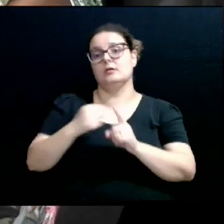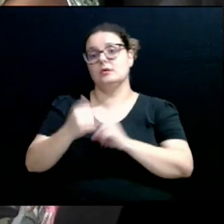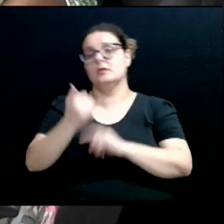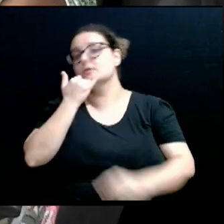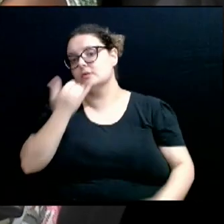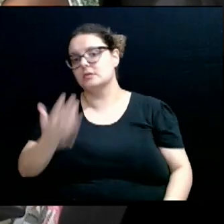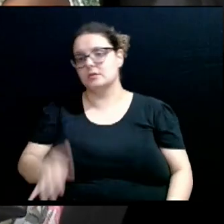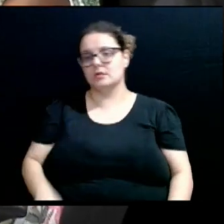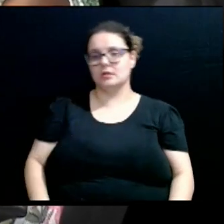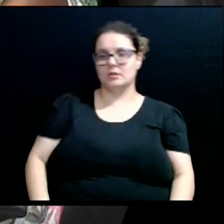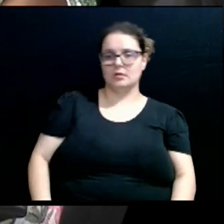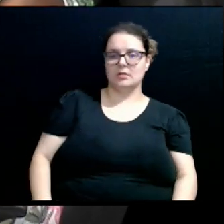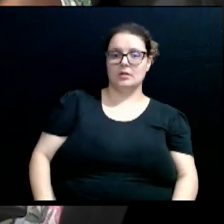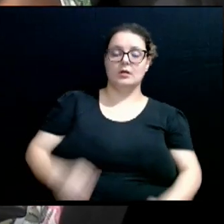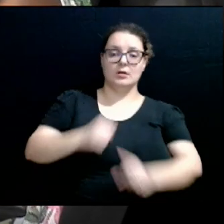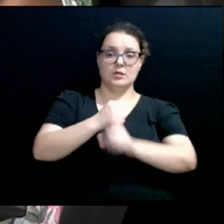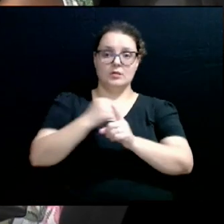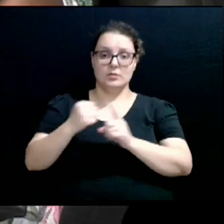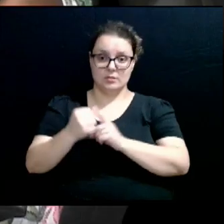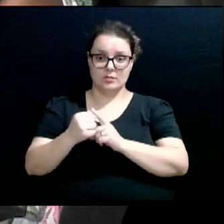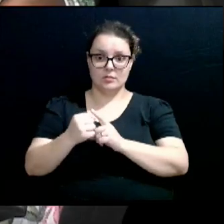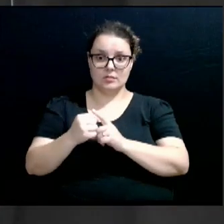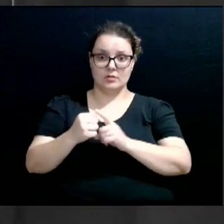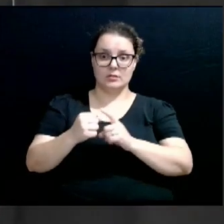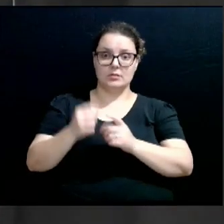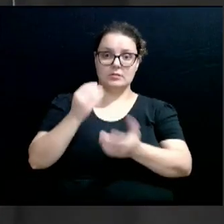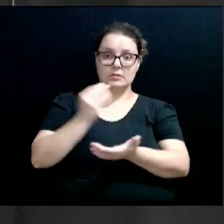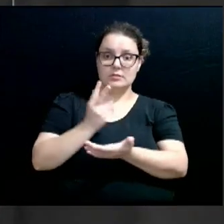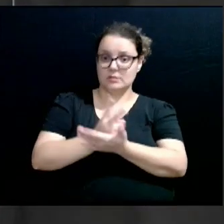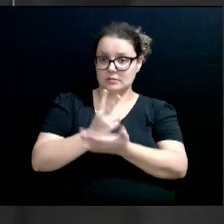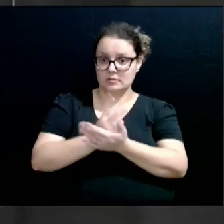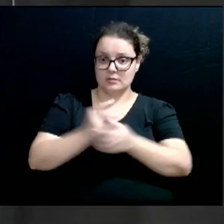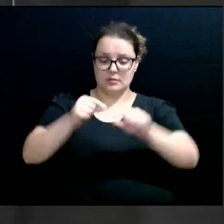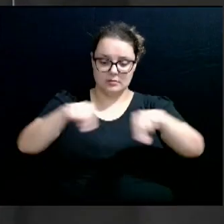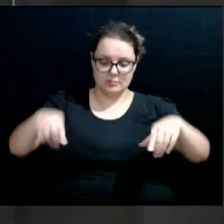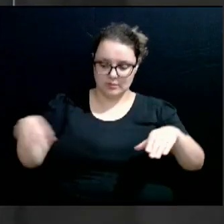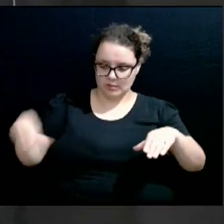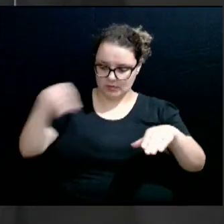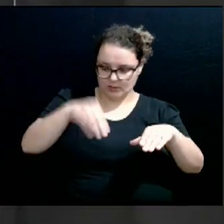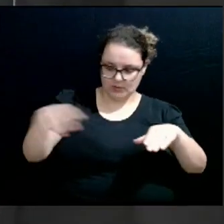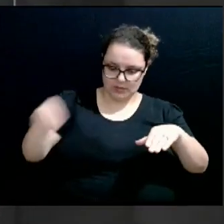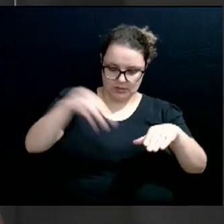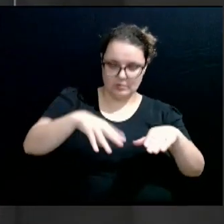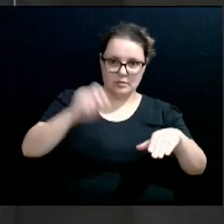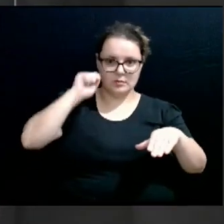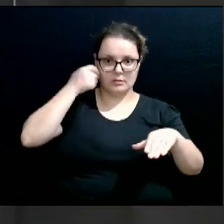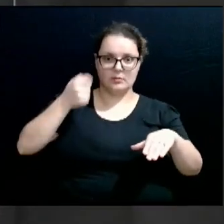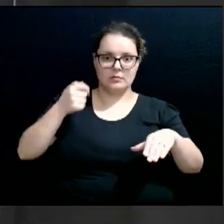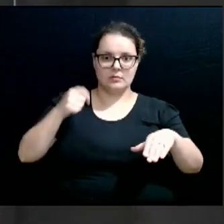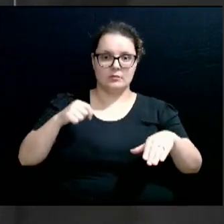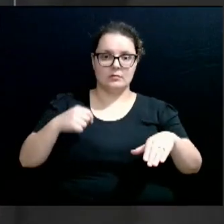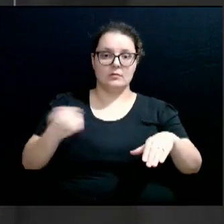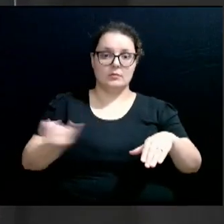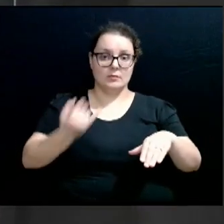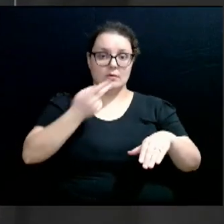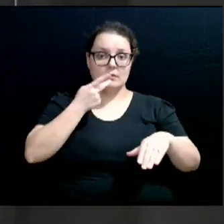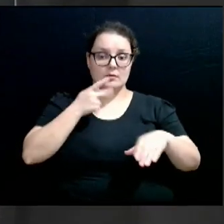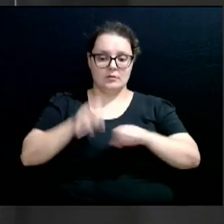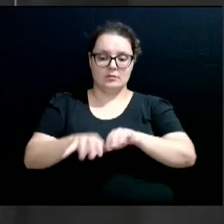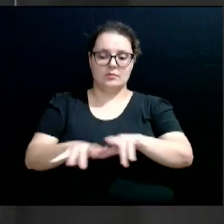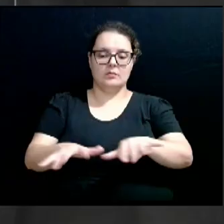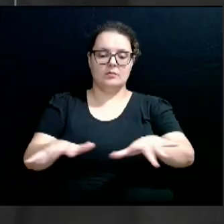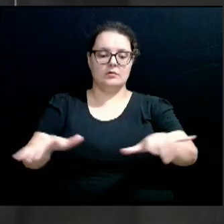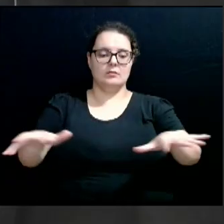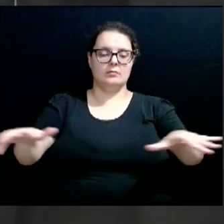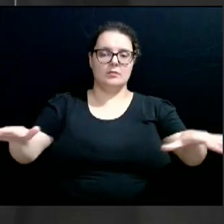sociedade sempre nos coloca numa caixinha, assim, né? Mas é importante a gente perceber que a gente pode sempre se esparramar. Eu gosto muito de dizer isso, você vai se esparramando. E se esparramar,